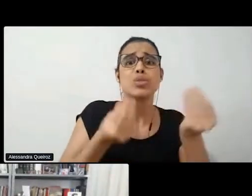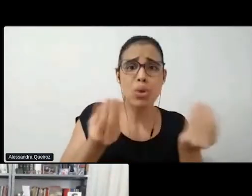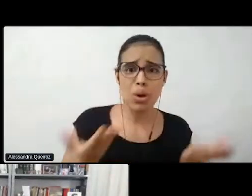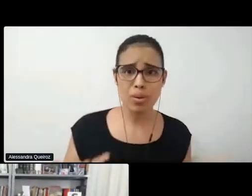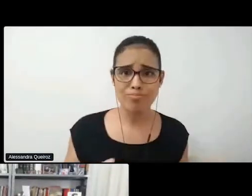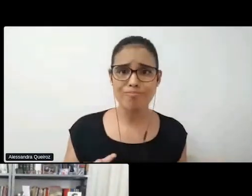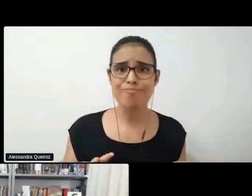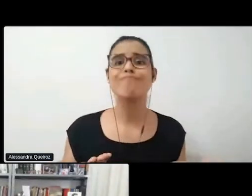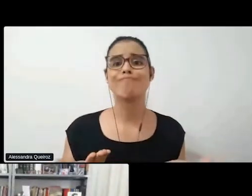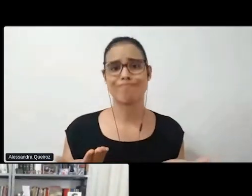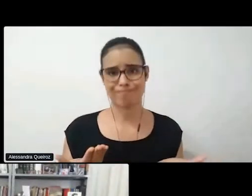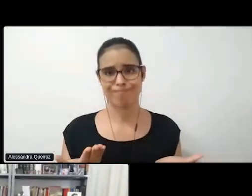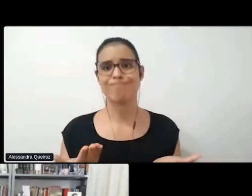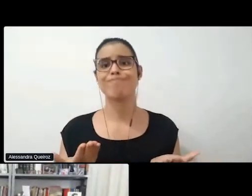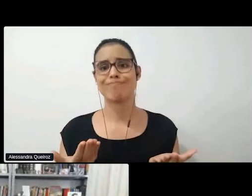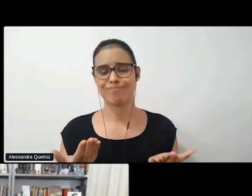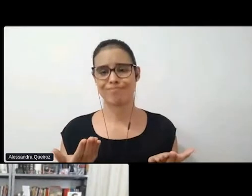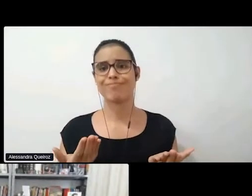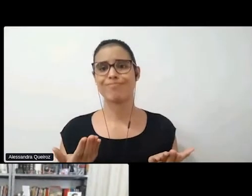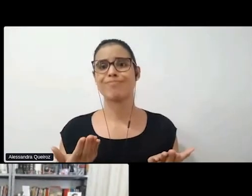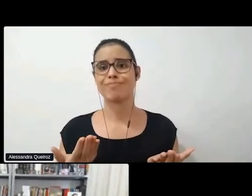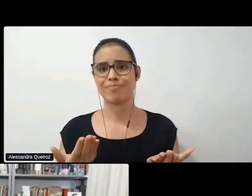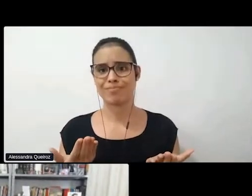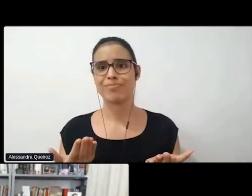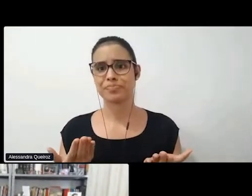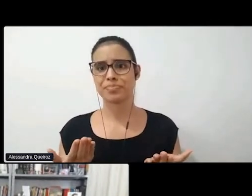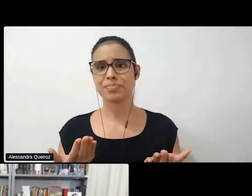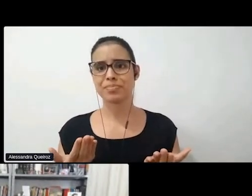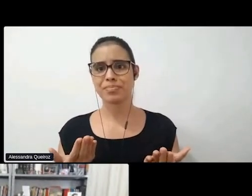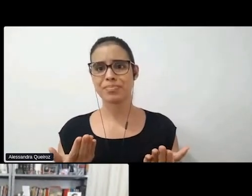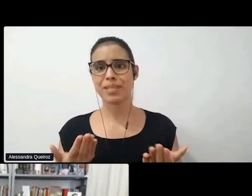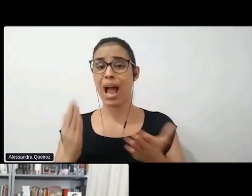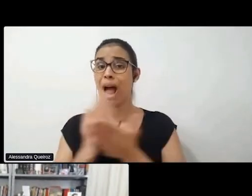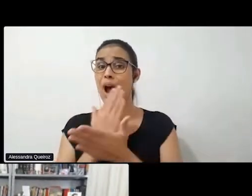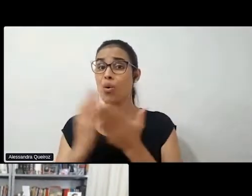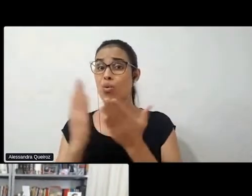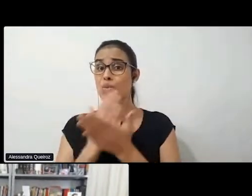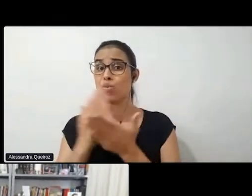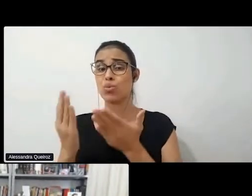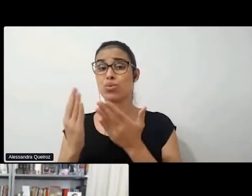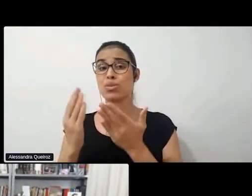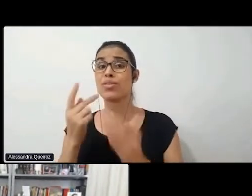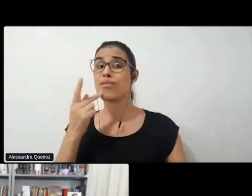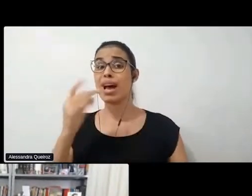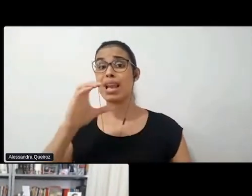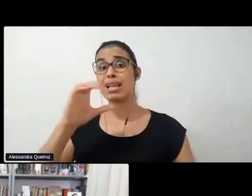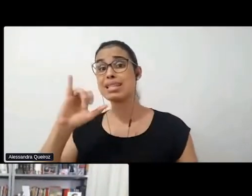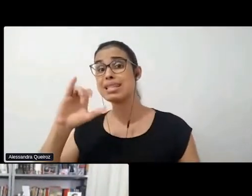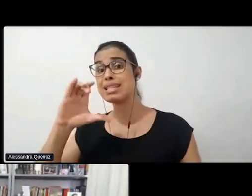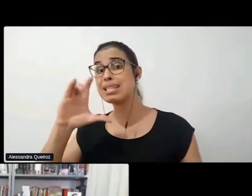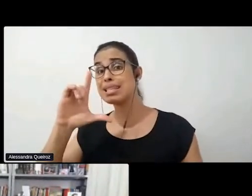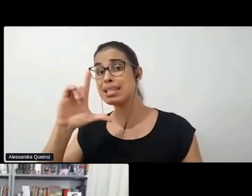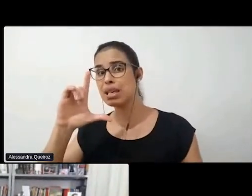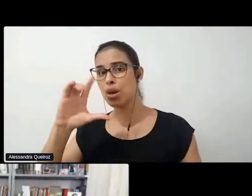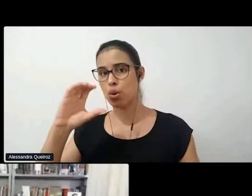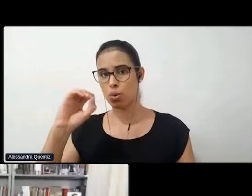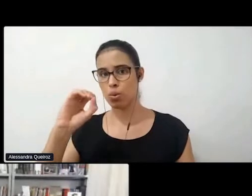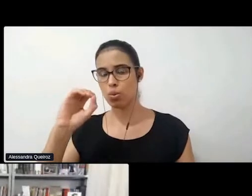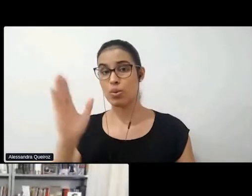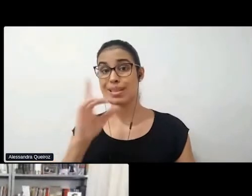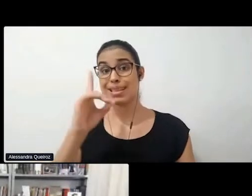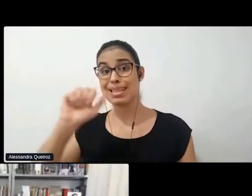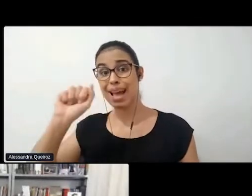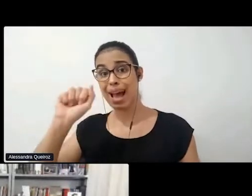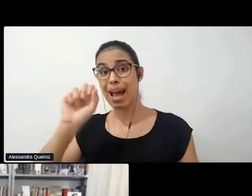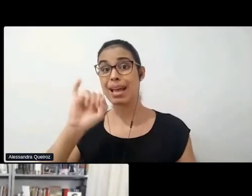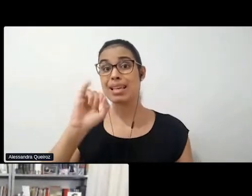falaram aqui já em algum momento sobre o ciclo da invisibilidade, mas não quero me aprofundar nele, mas eu vejo que o